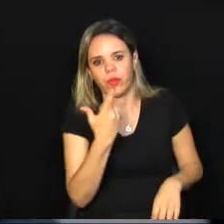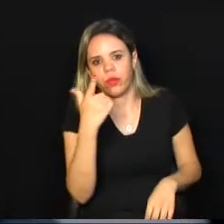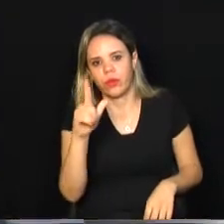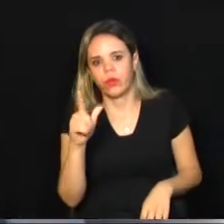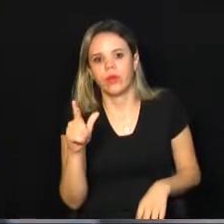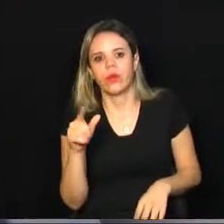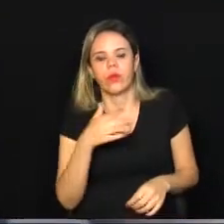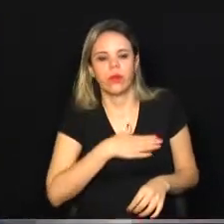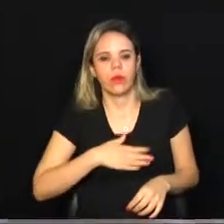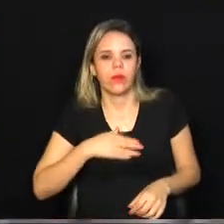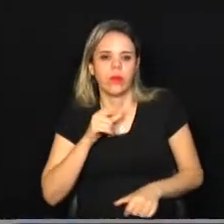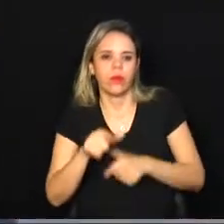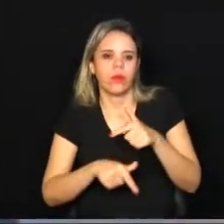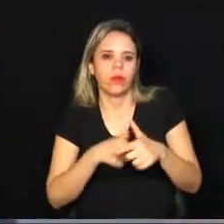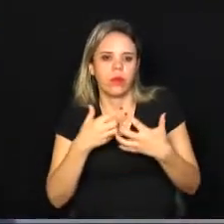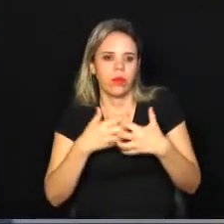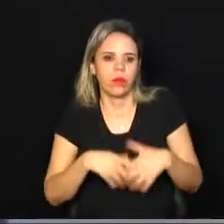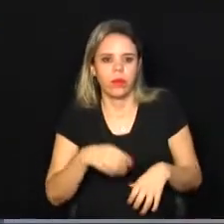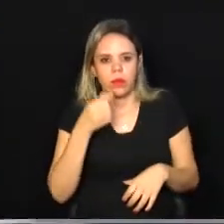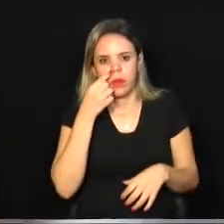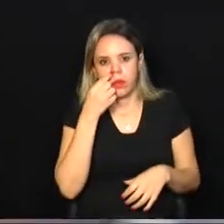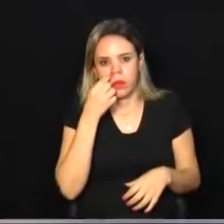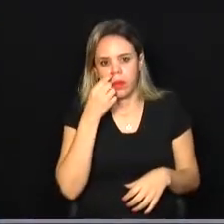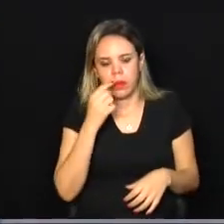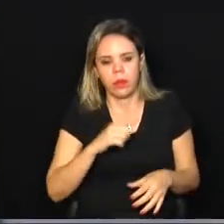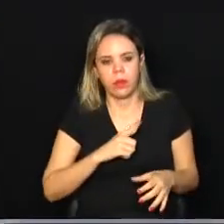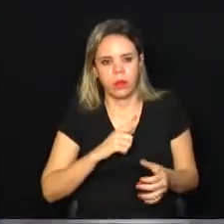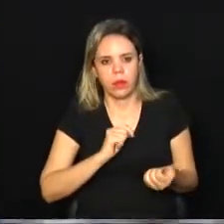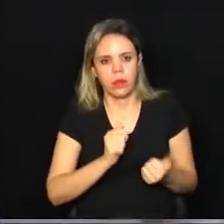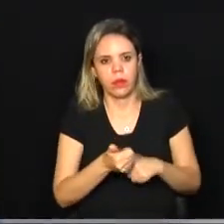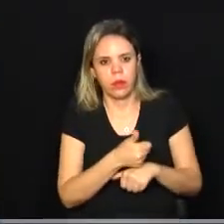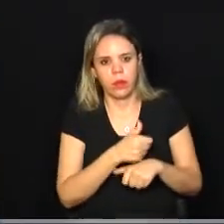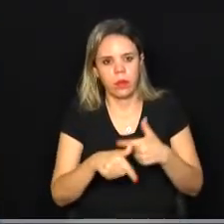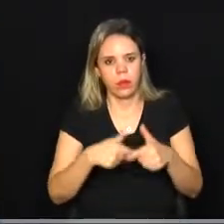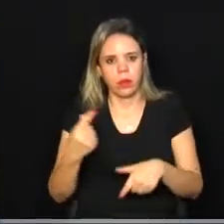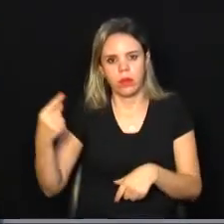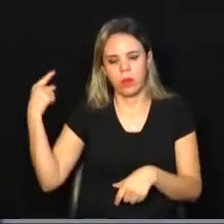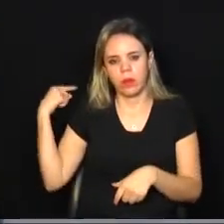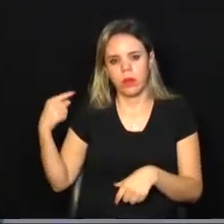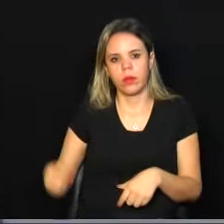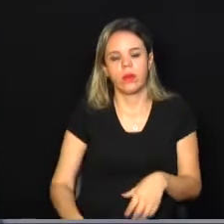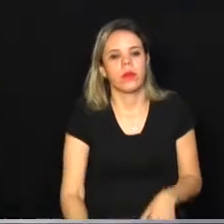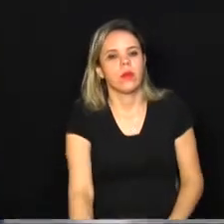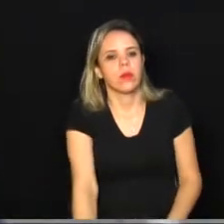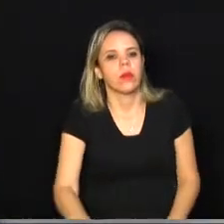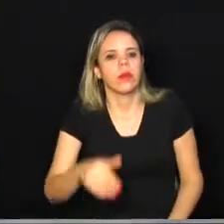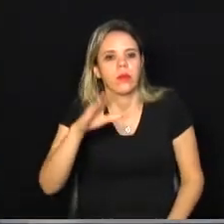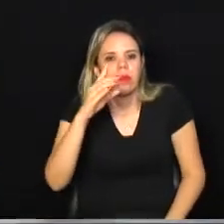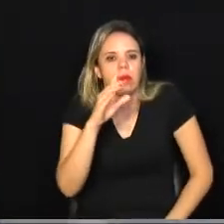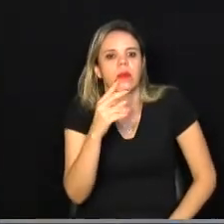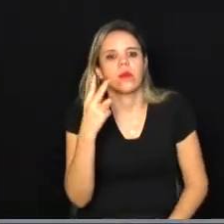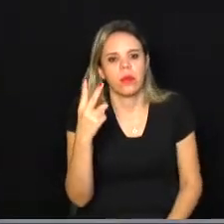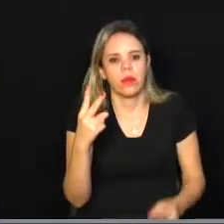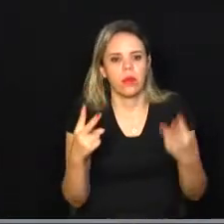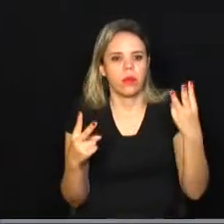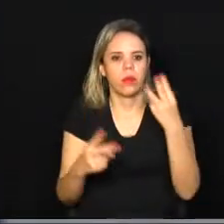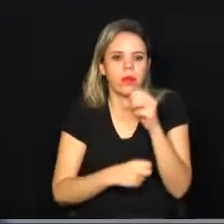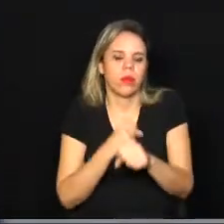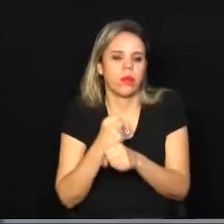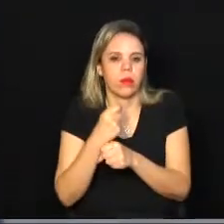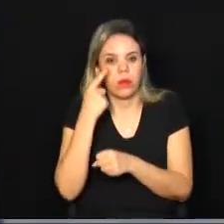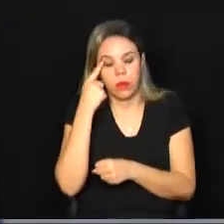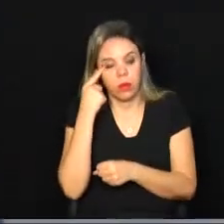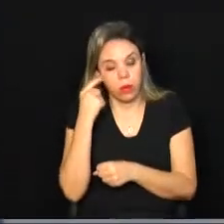que gostaria de trabalhar. Então, existem atletas que eu trabalhei e trabalho há mais de 2, 3 anos,